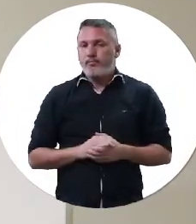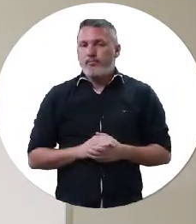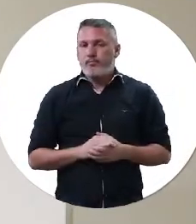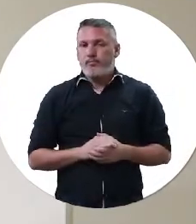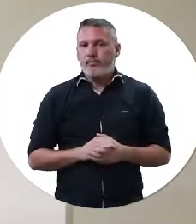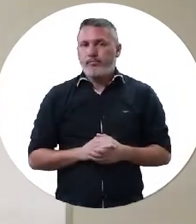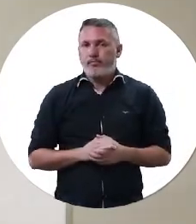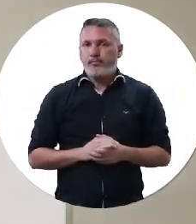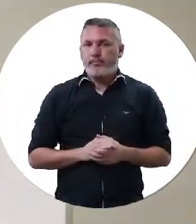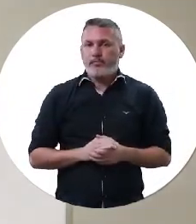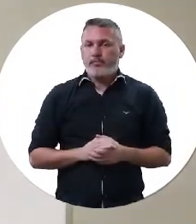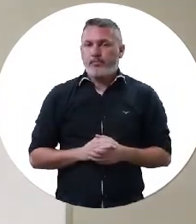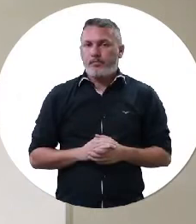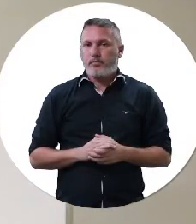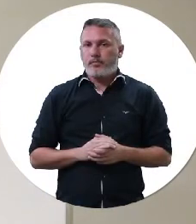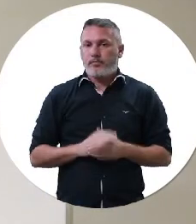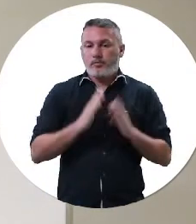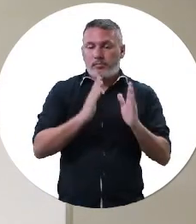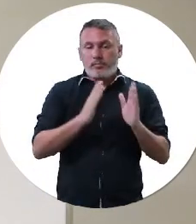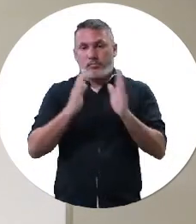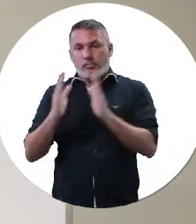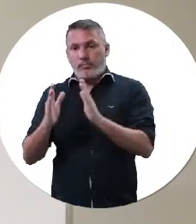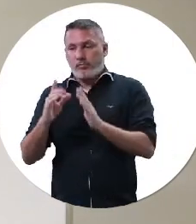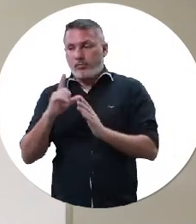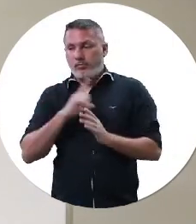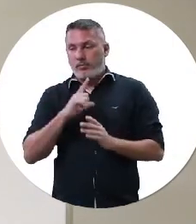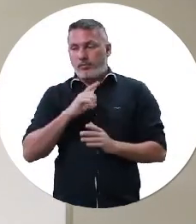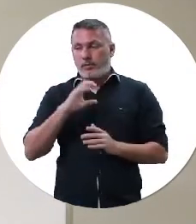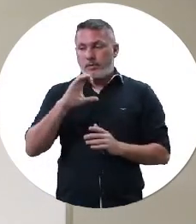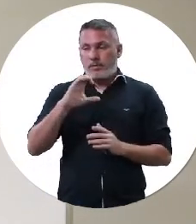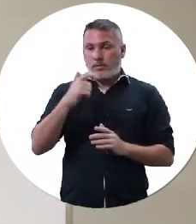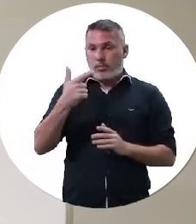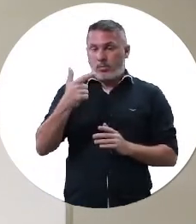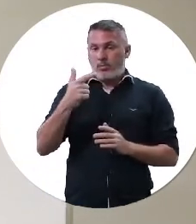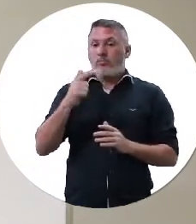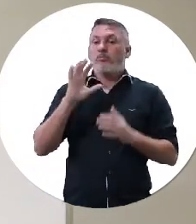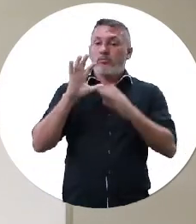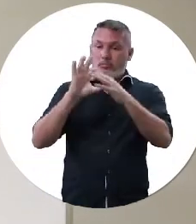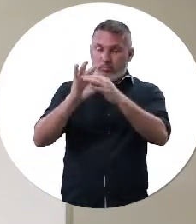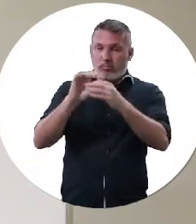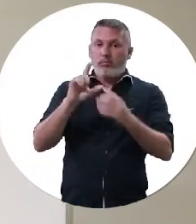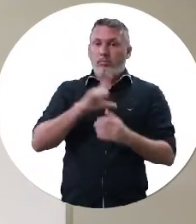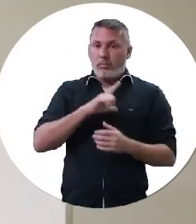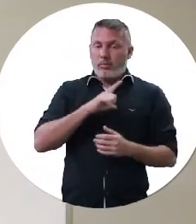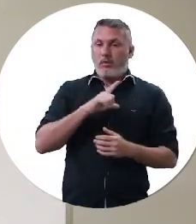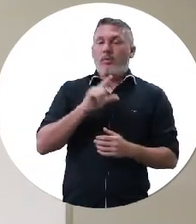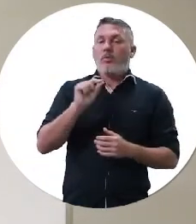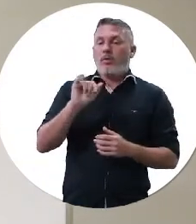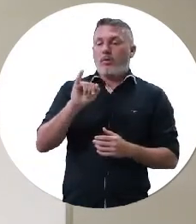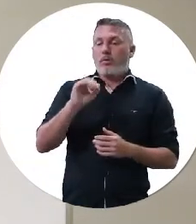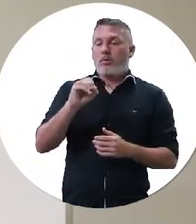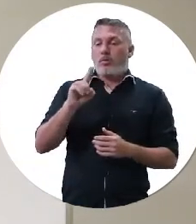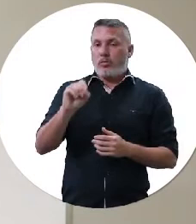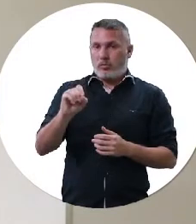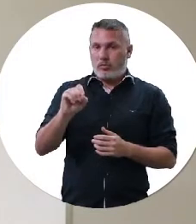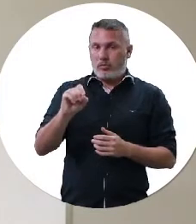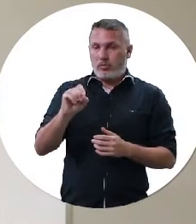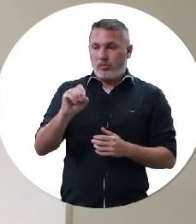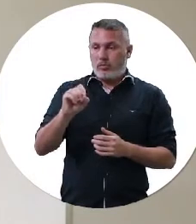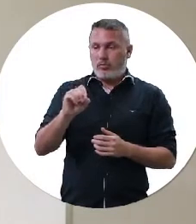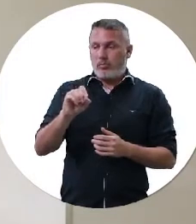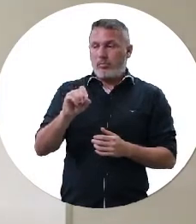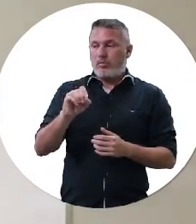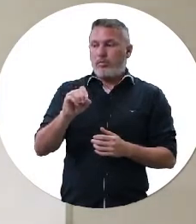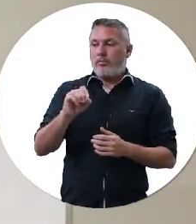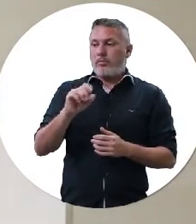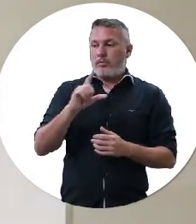Já no carbono 2 eu também tenho iodo. Aqui, outro halogênio.